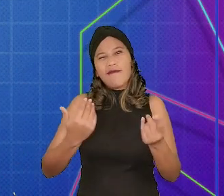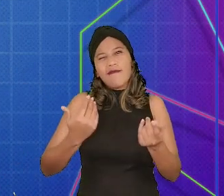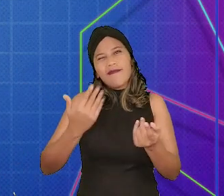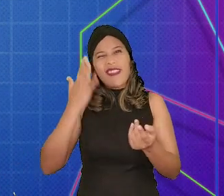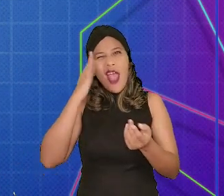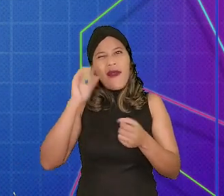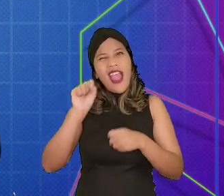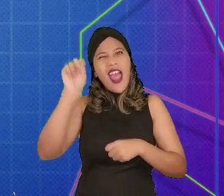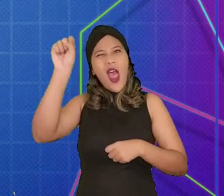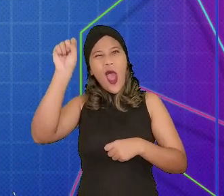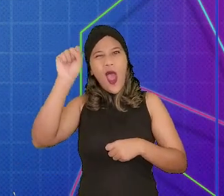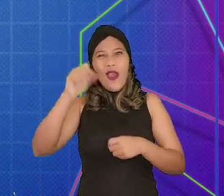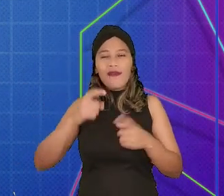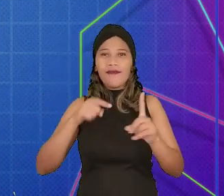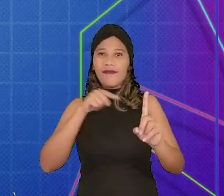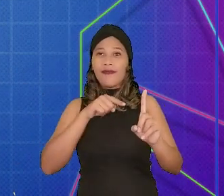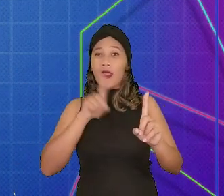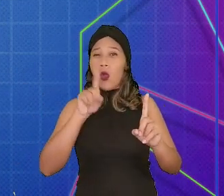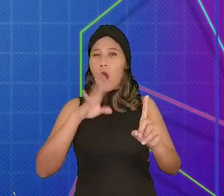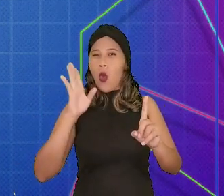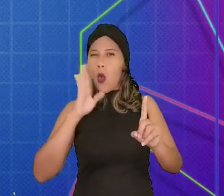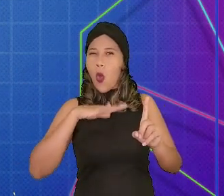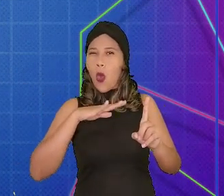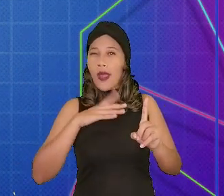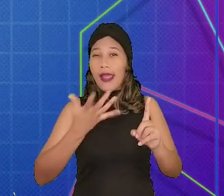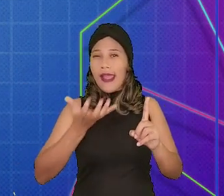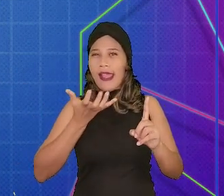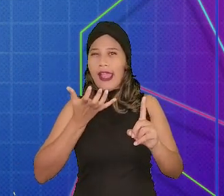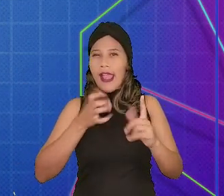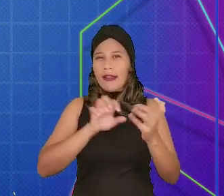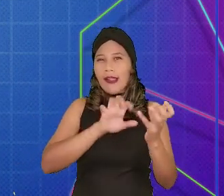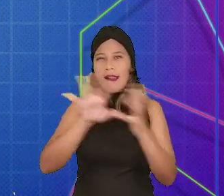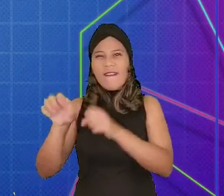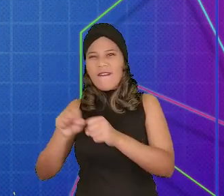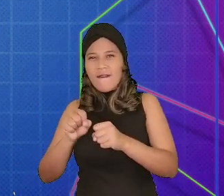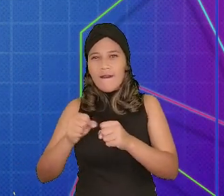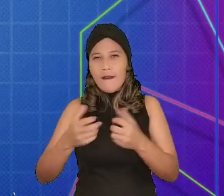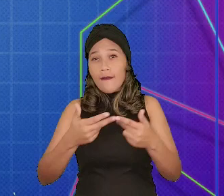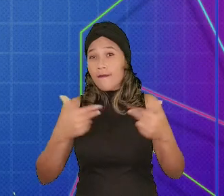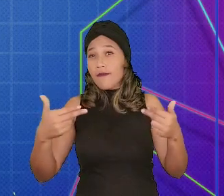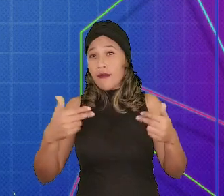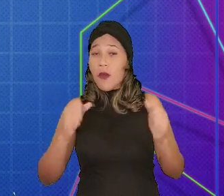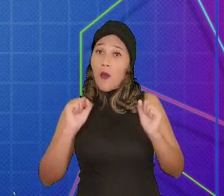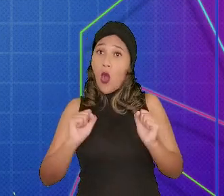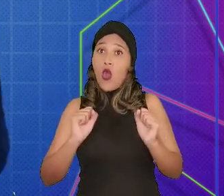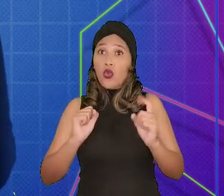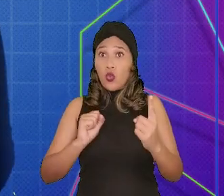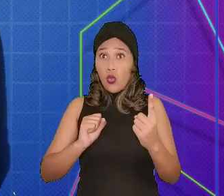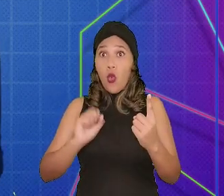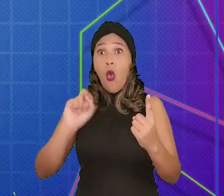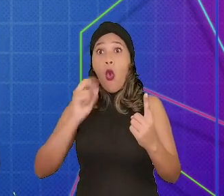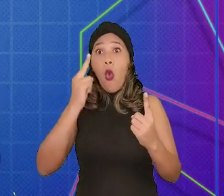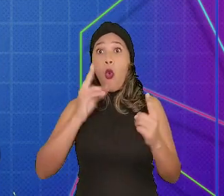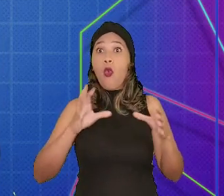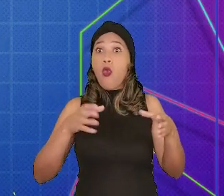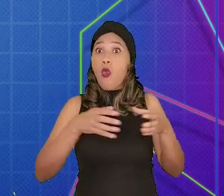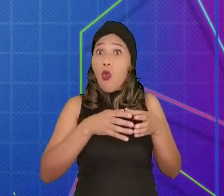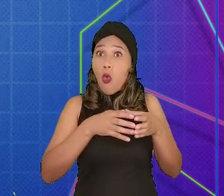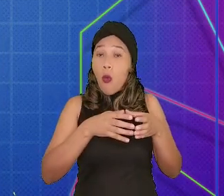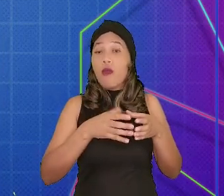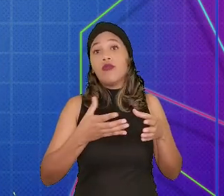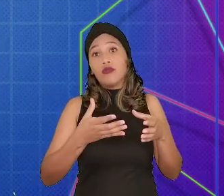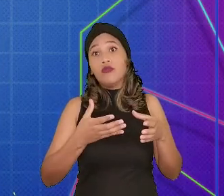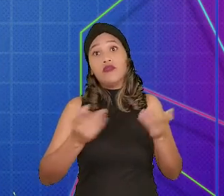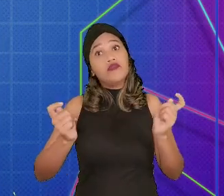ou heroína, enquanto o antagonista seria aquele que deseja derrotar o protagonista. Pode ser um só ou um grupo que possui